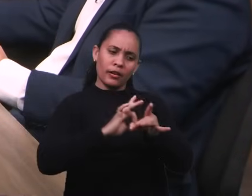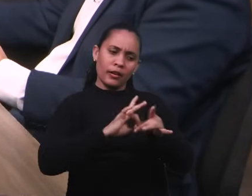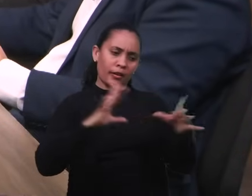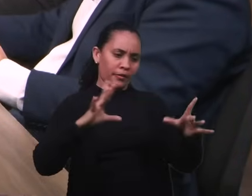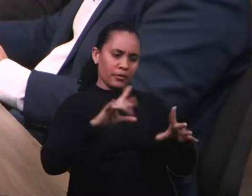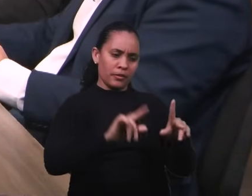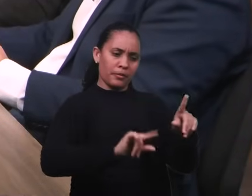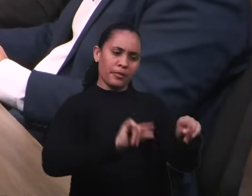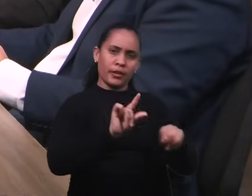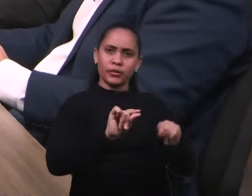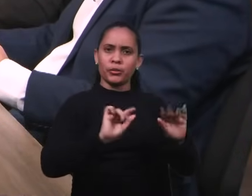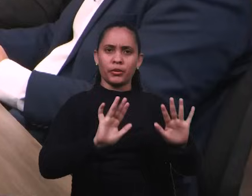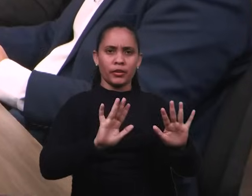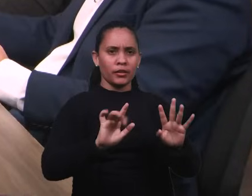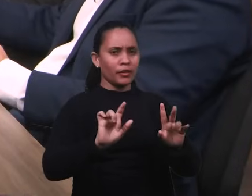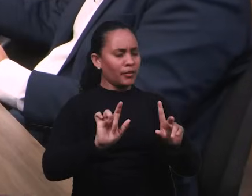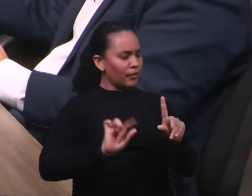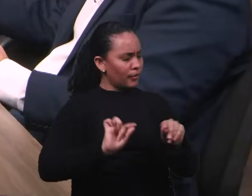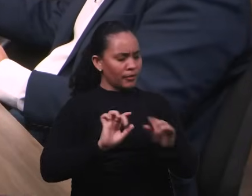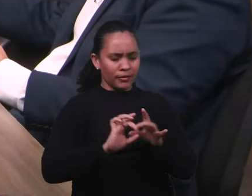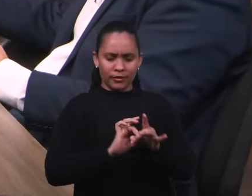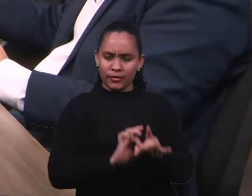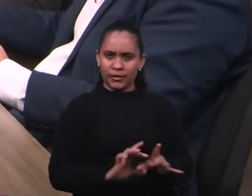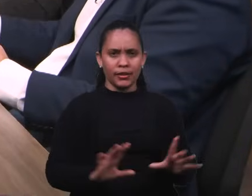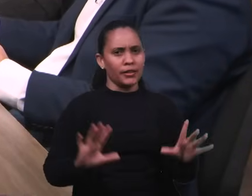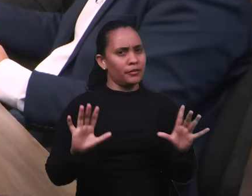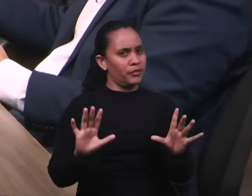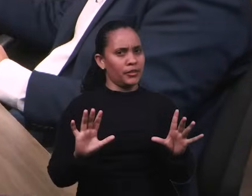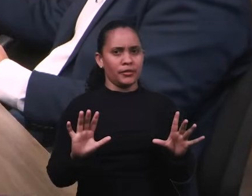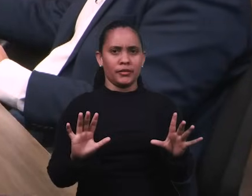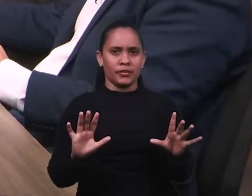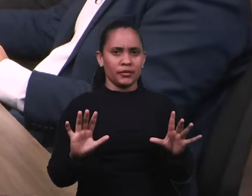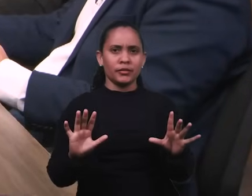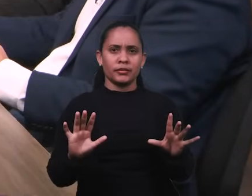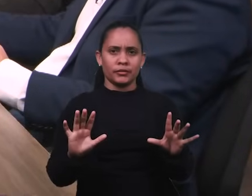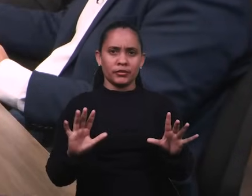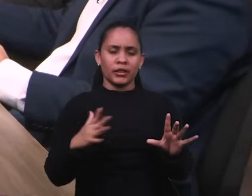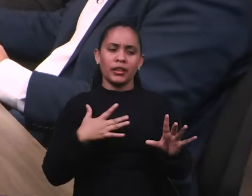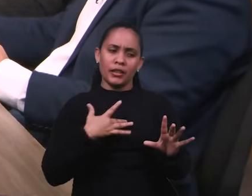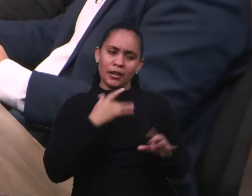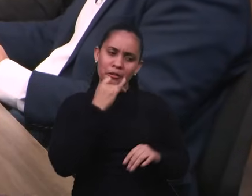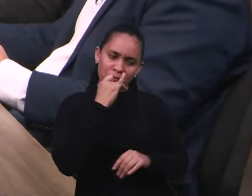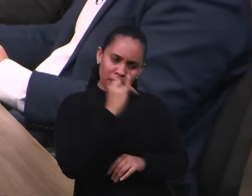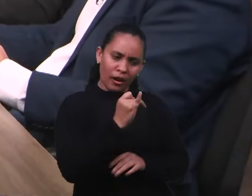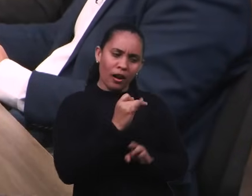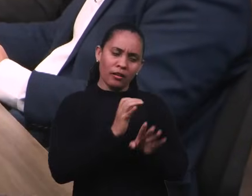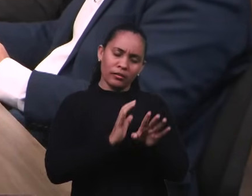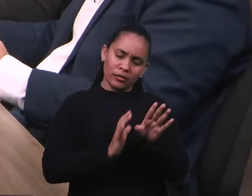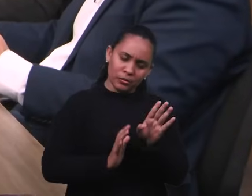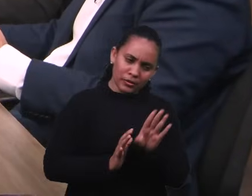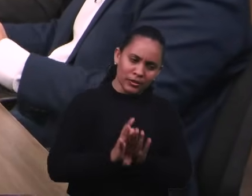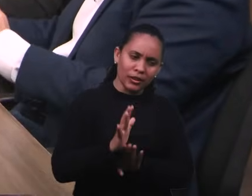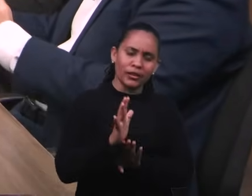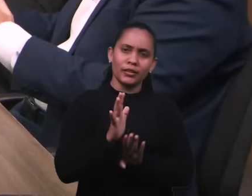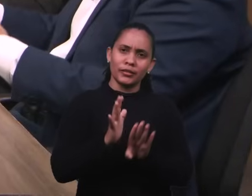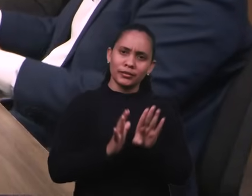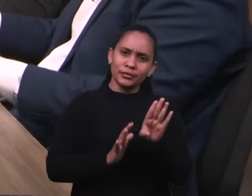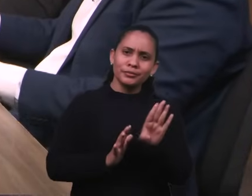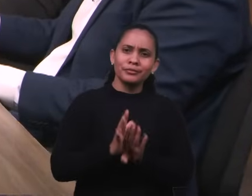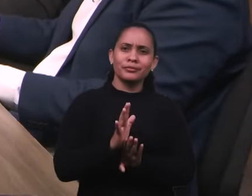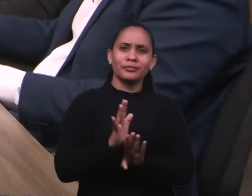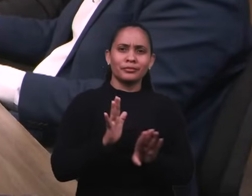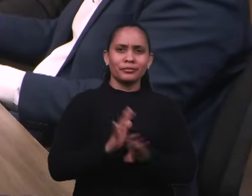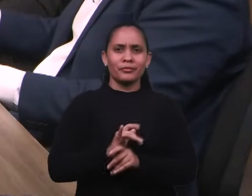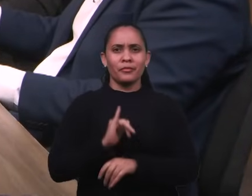né? E o Senhor, como o Tiago tinha falado, né, ele insiste em dar oportunidades. O Senhor, em